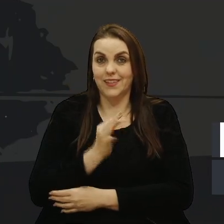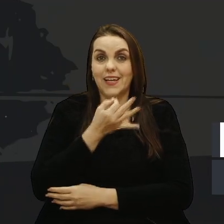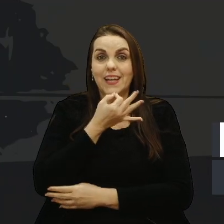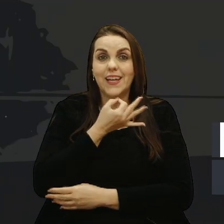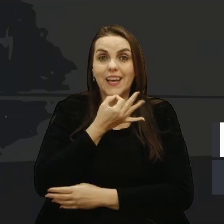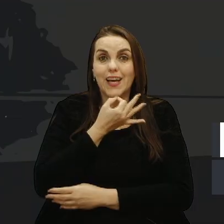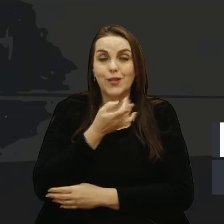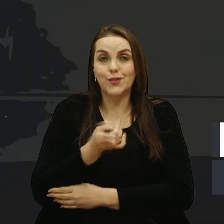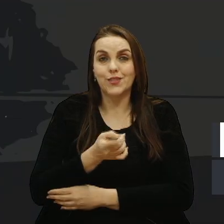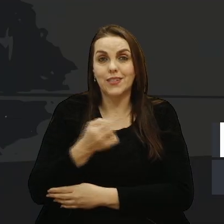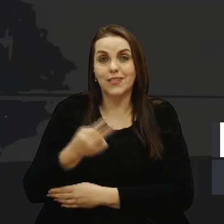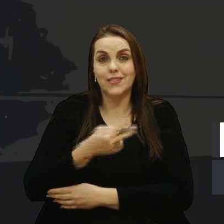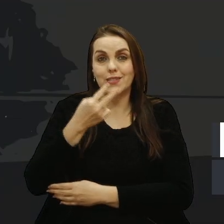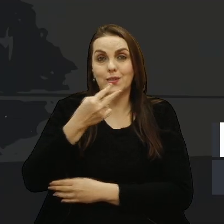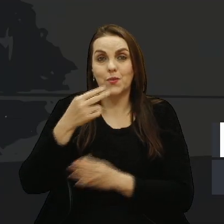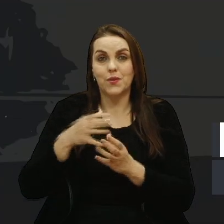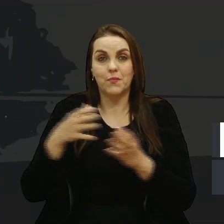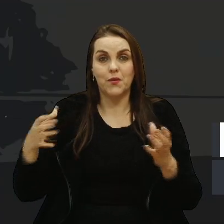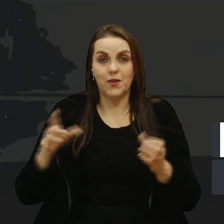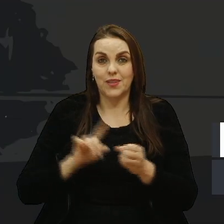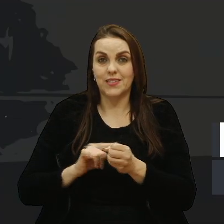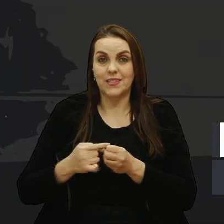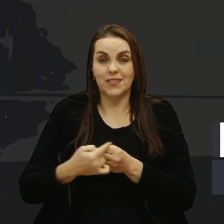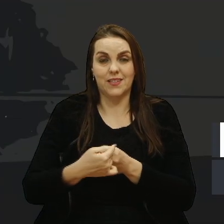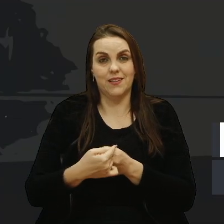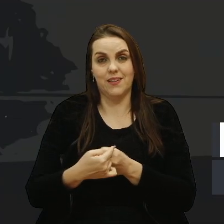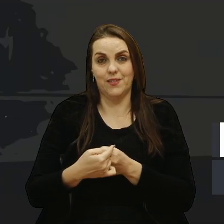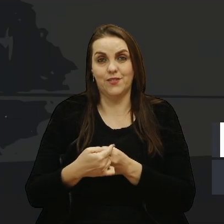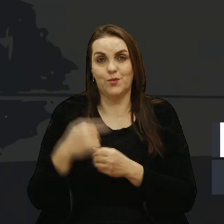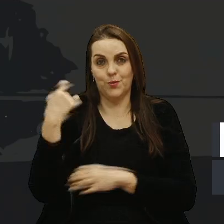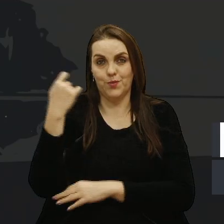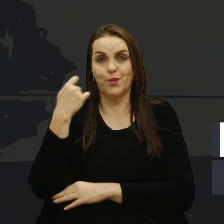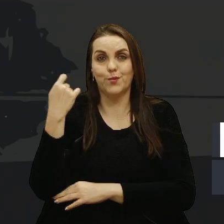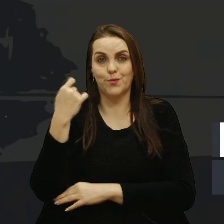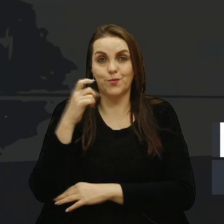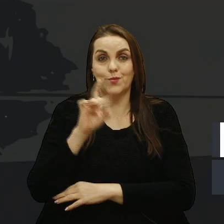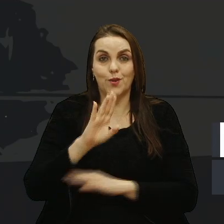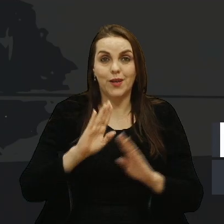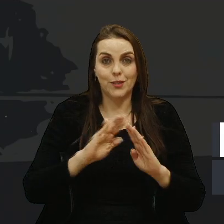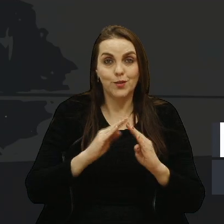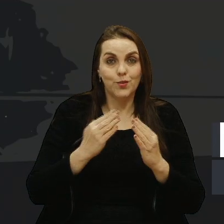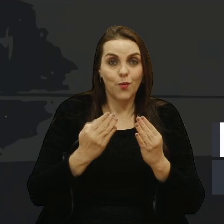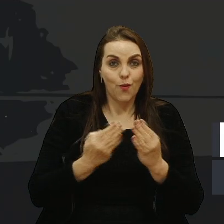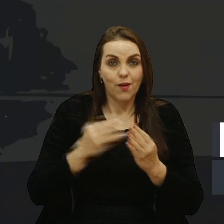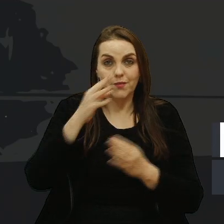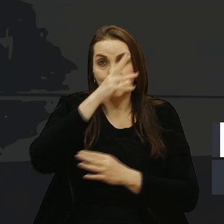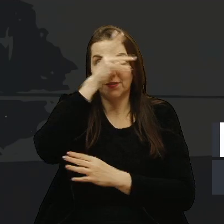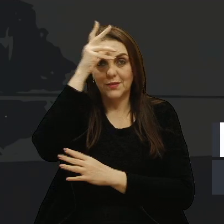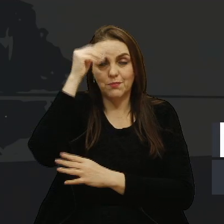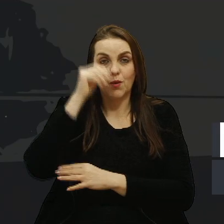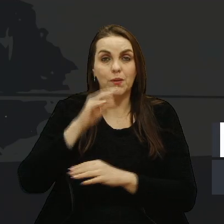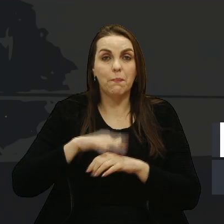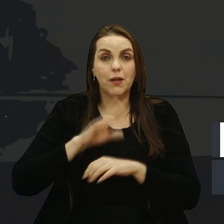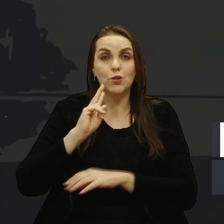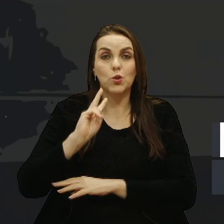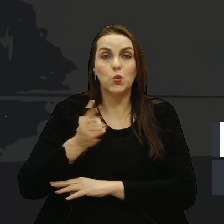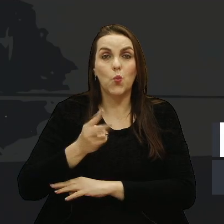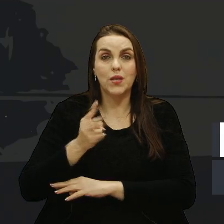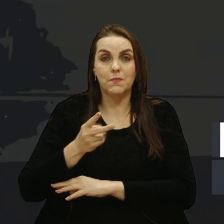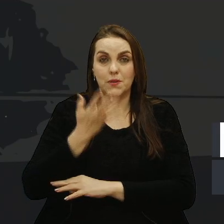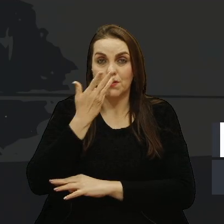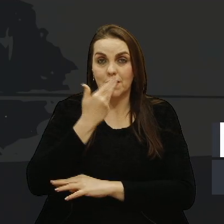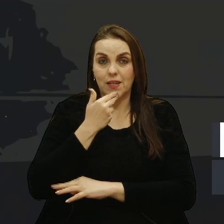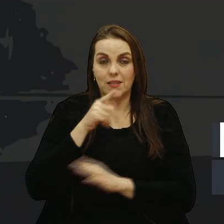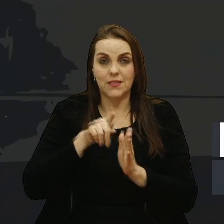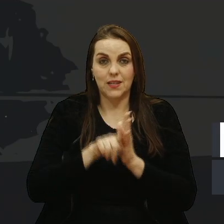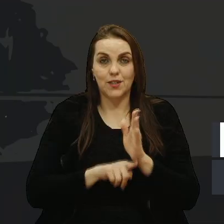Sul, a segunda maior cidade, que só em escolas municipais tem muito mais de 2.000 crianças já diagnosticadas com a